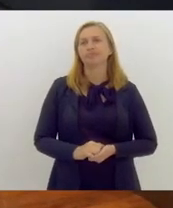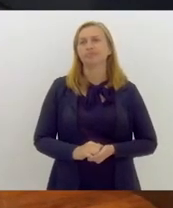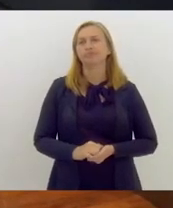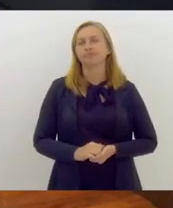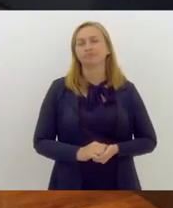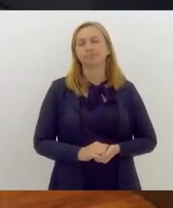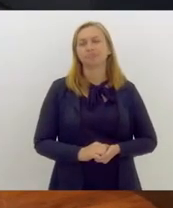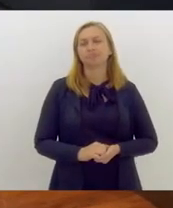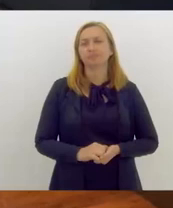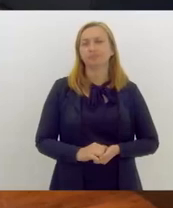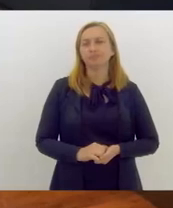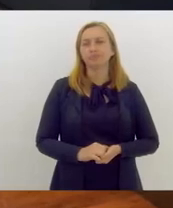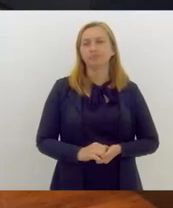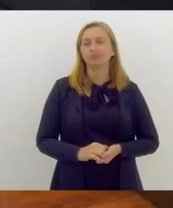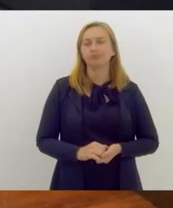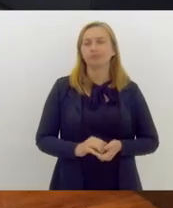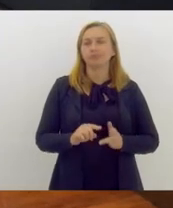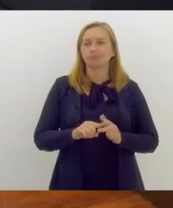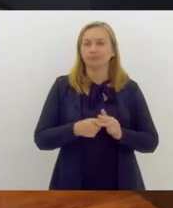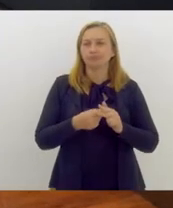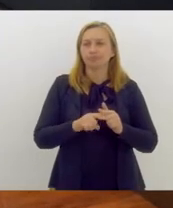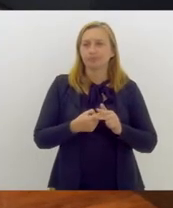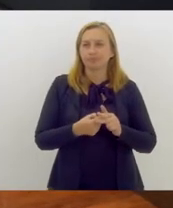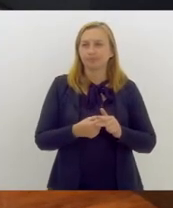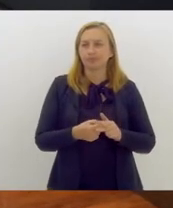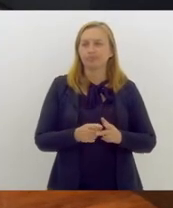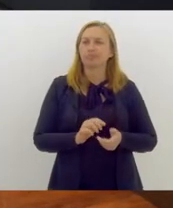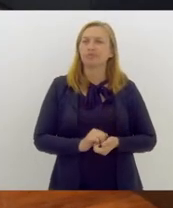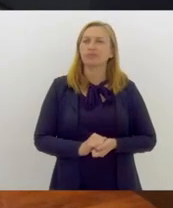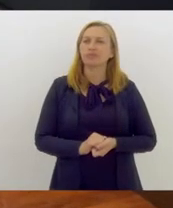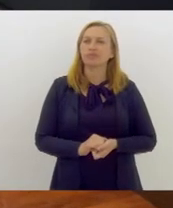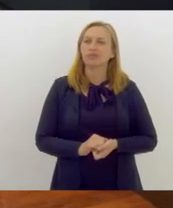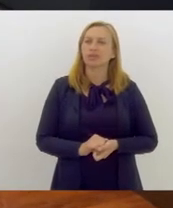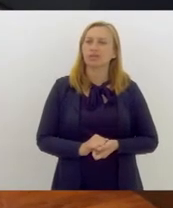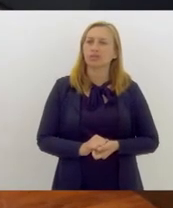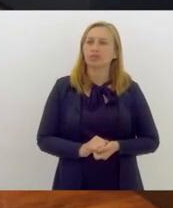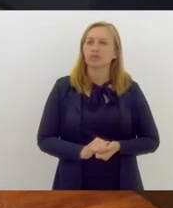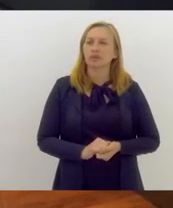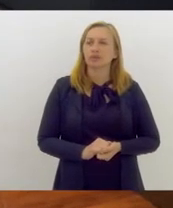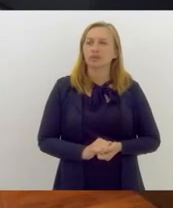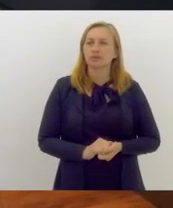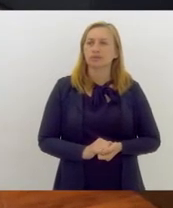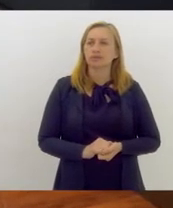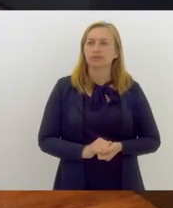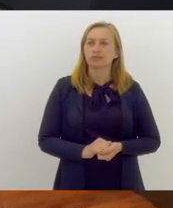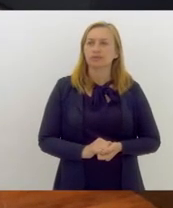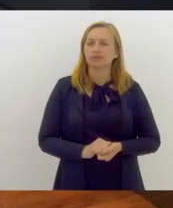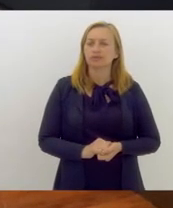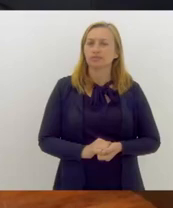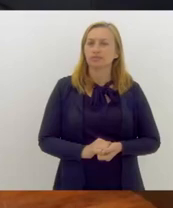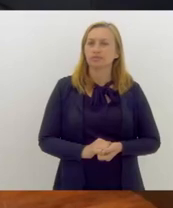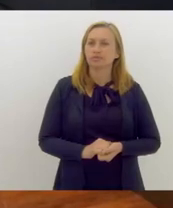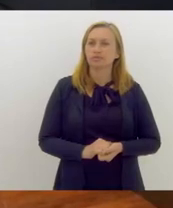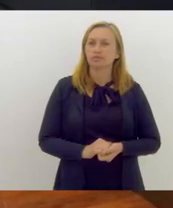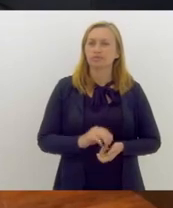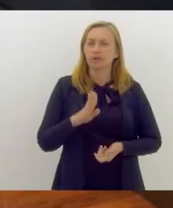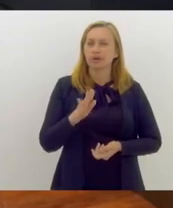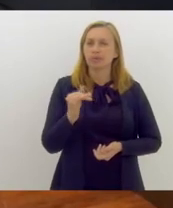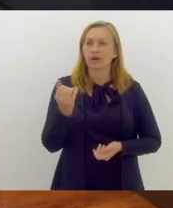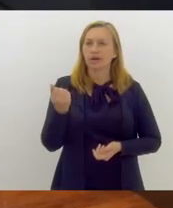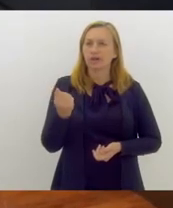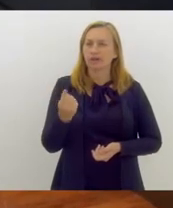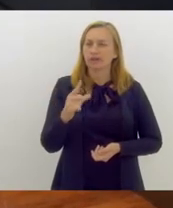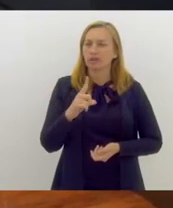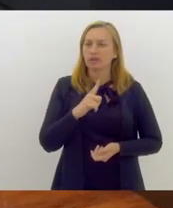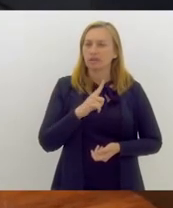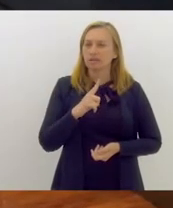fundear quatro termos em uma Baía onde tem a sua a